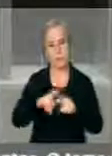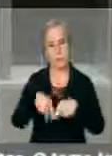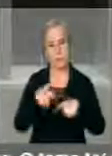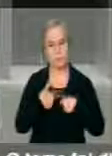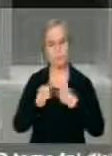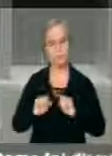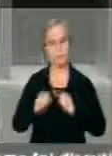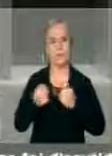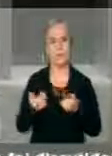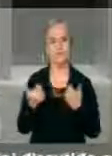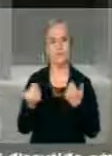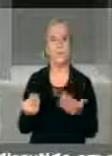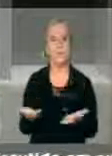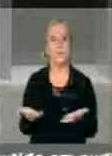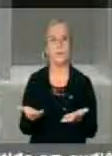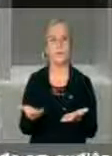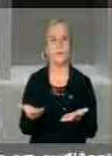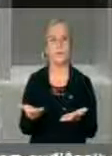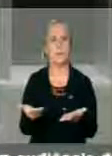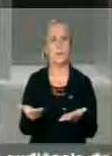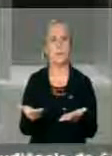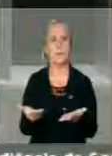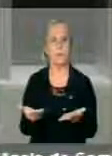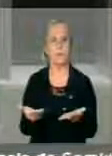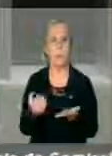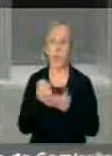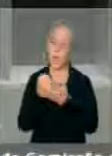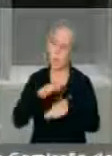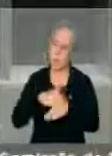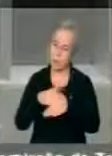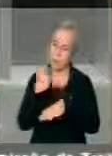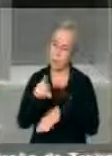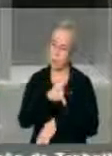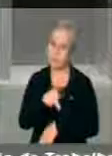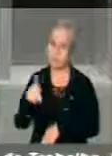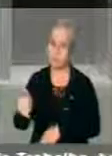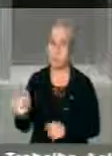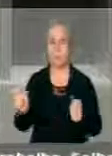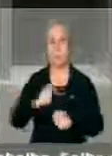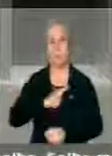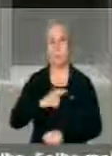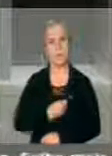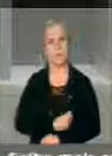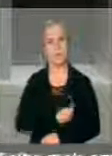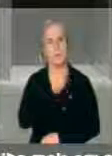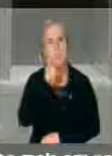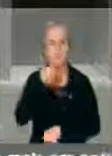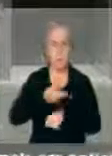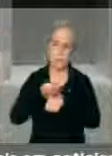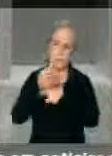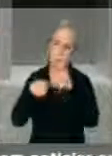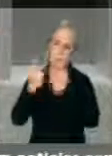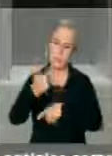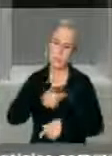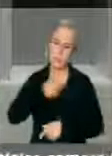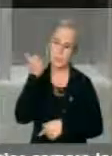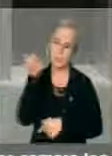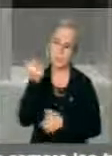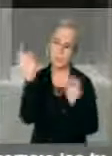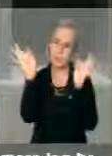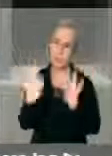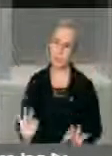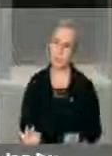profissionais. Muito obrigado, professor, que você passe a exercer sua profissão com dignidade